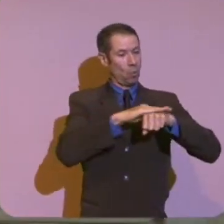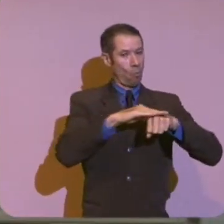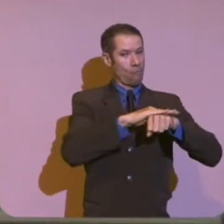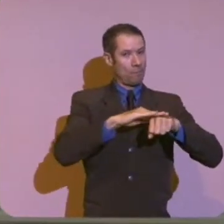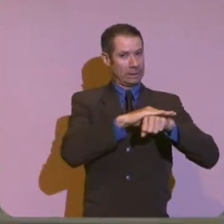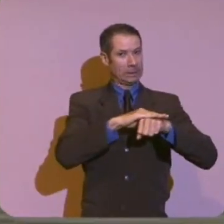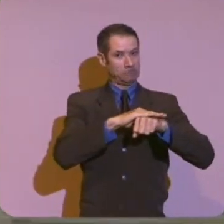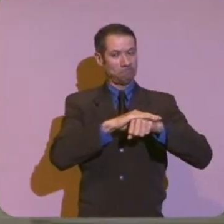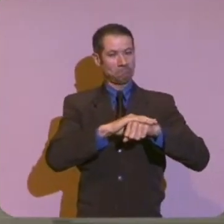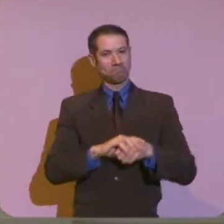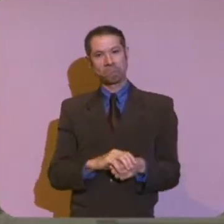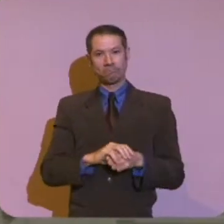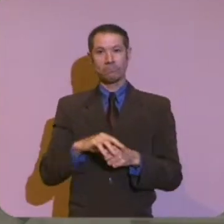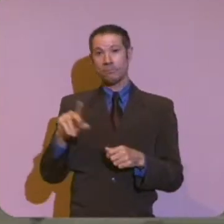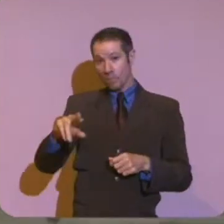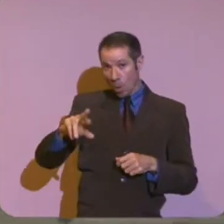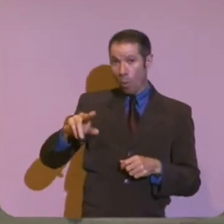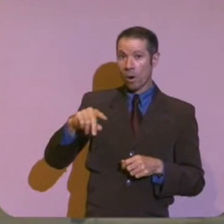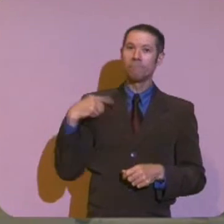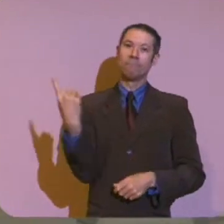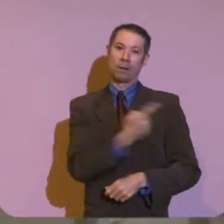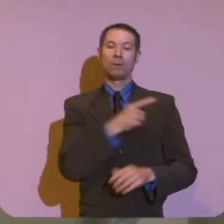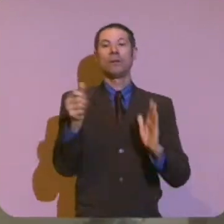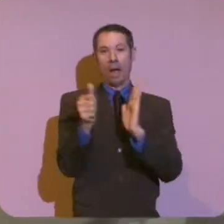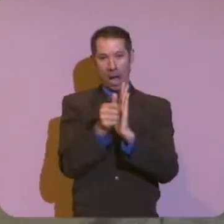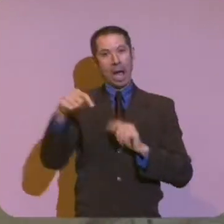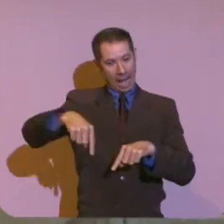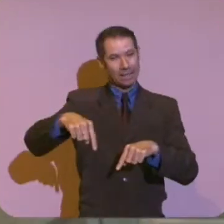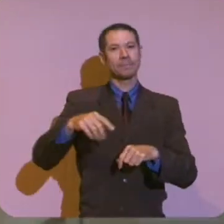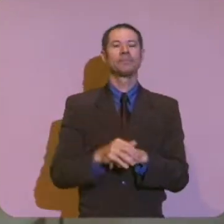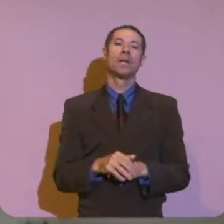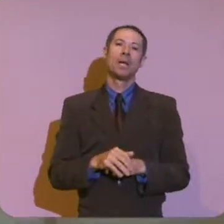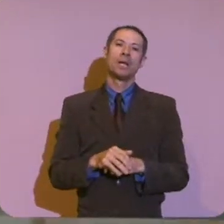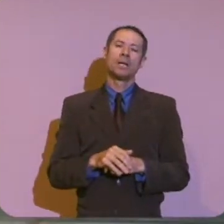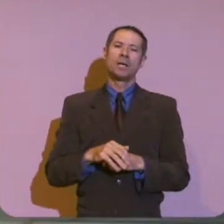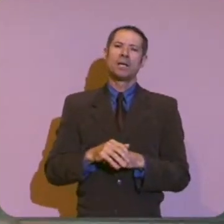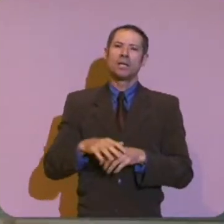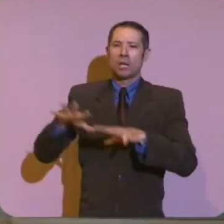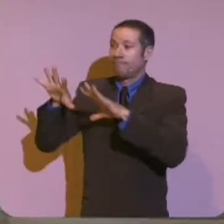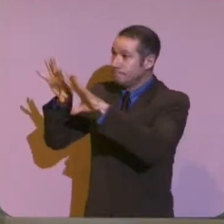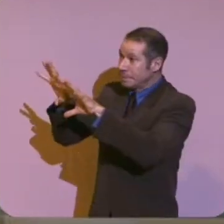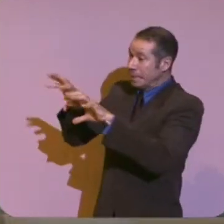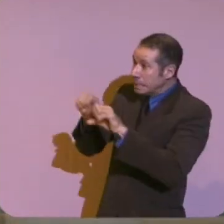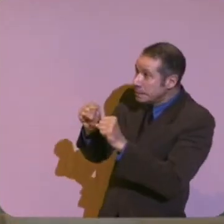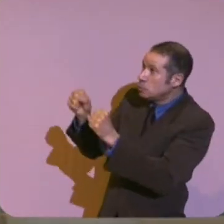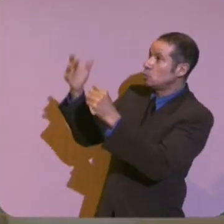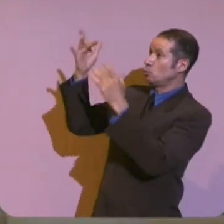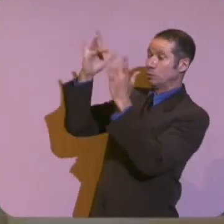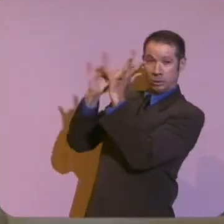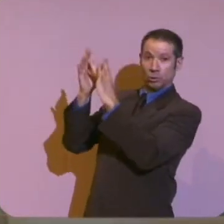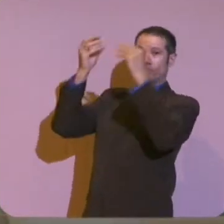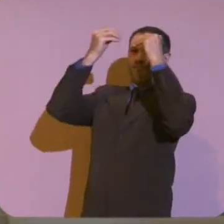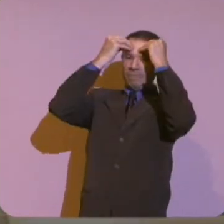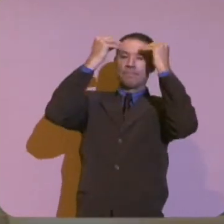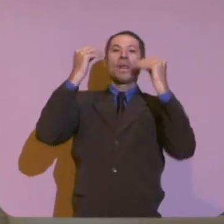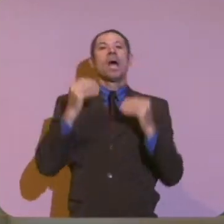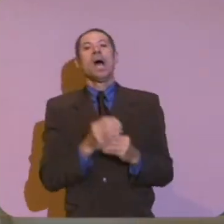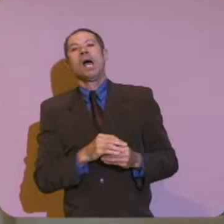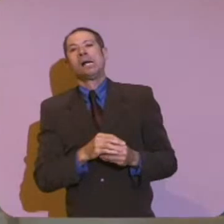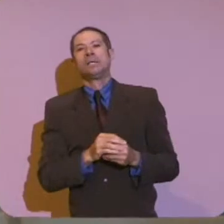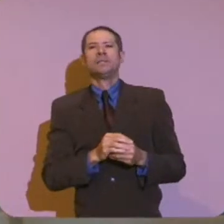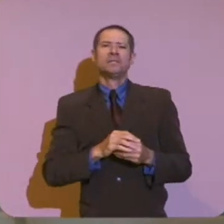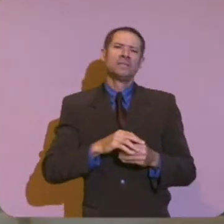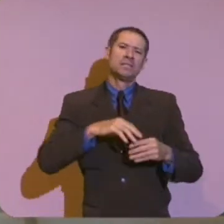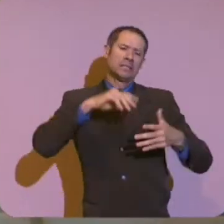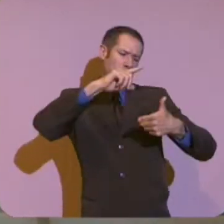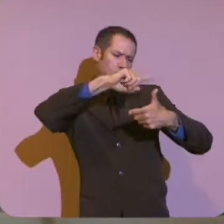com um irmão da nossa igreja, e assim que ele havia se convertido, ele me contou que por uma série